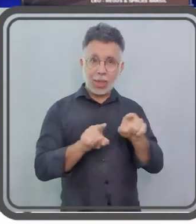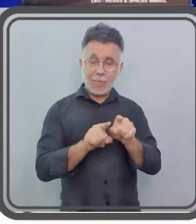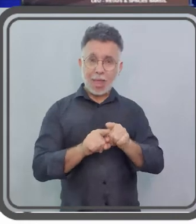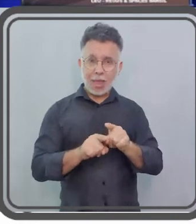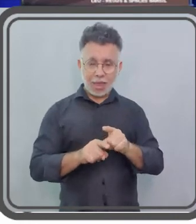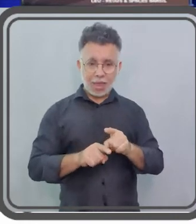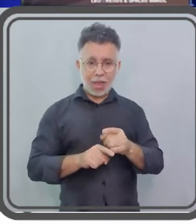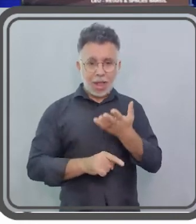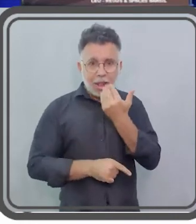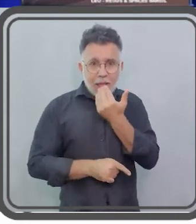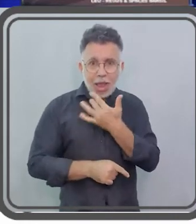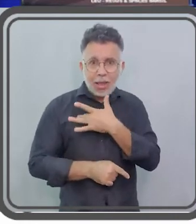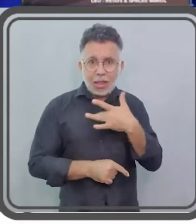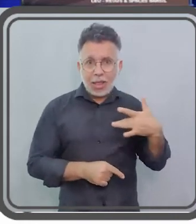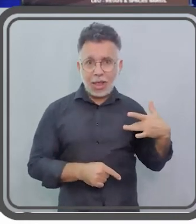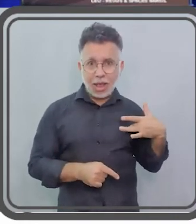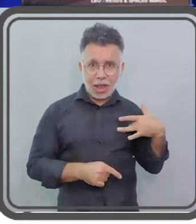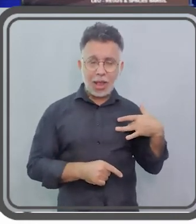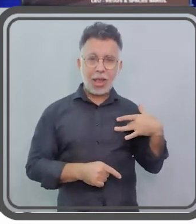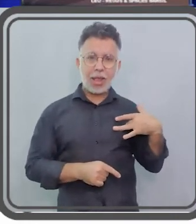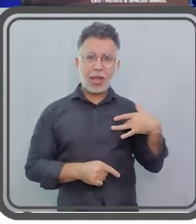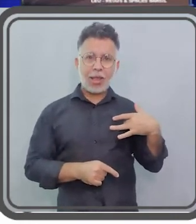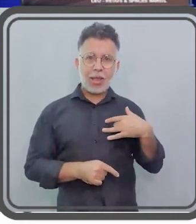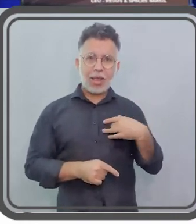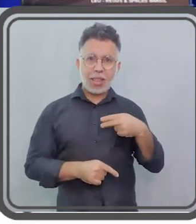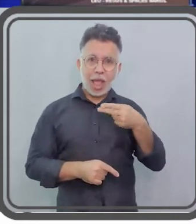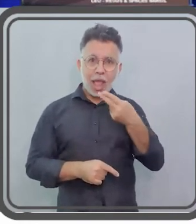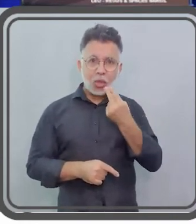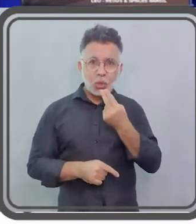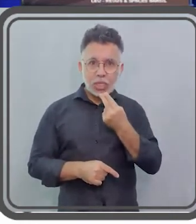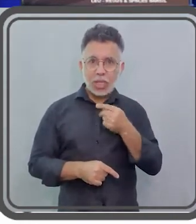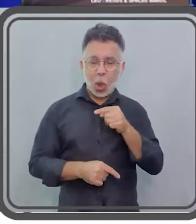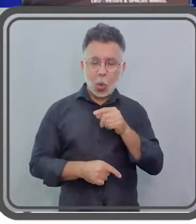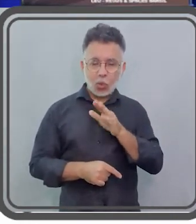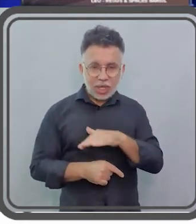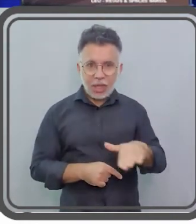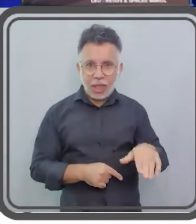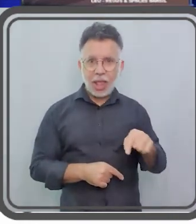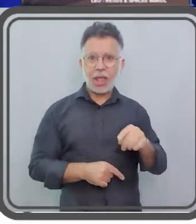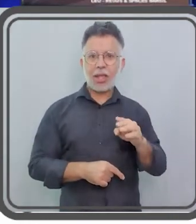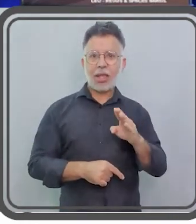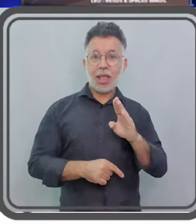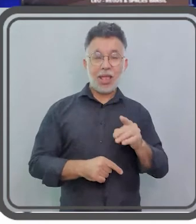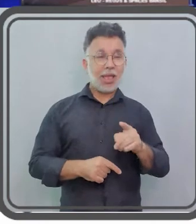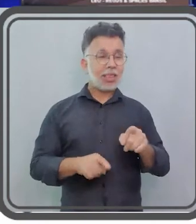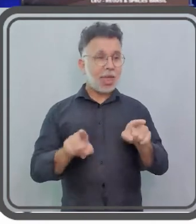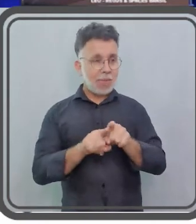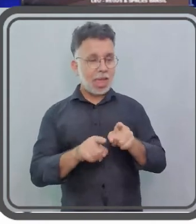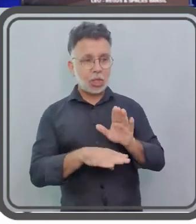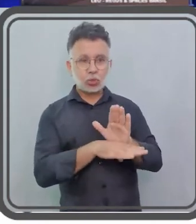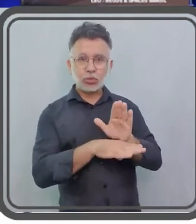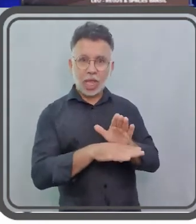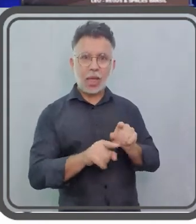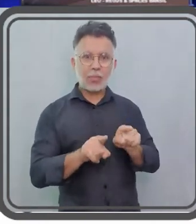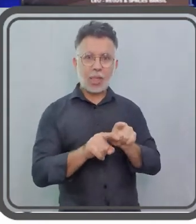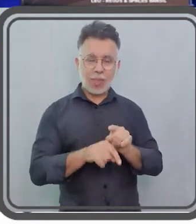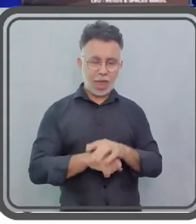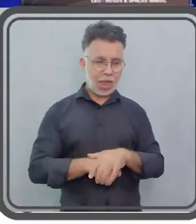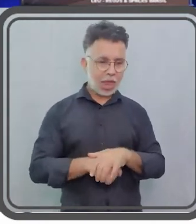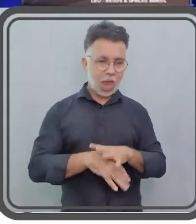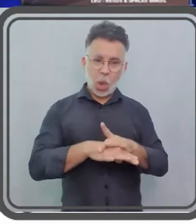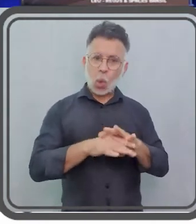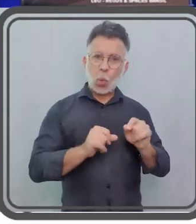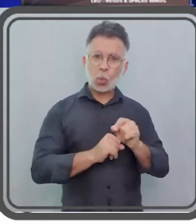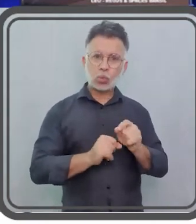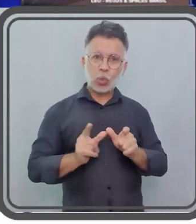no Brasil, com crianças, mudamos o acesso de medicinas para câncer, para dor, para câncer, e